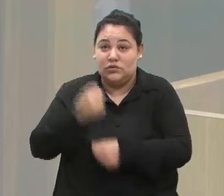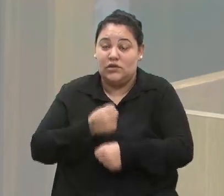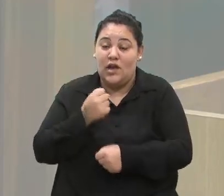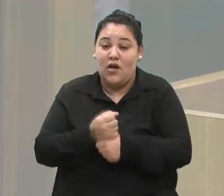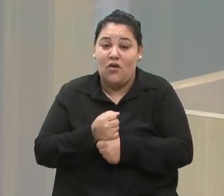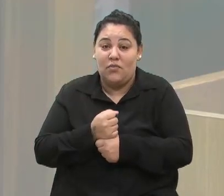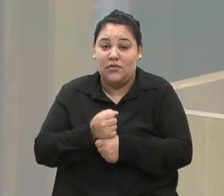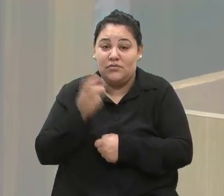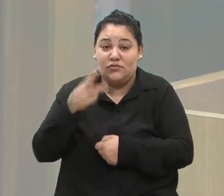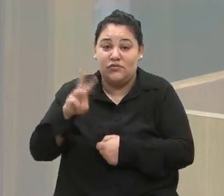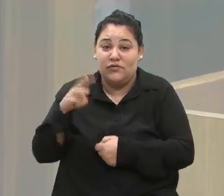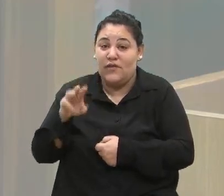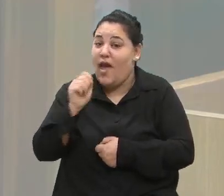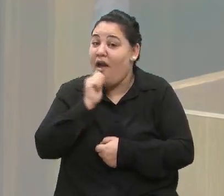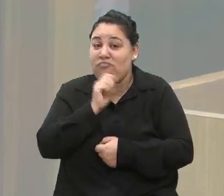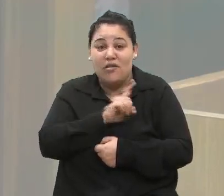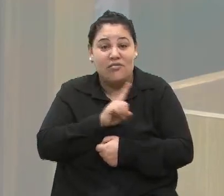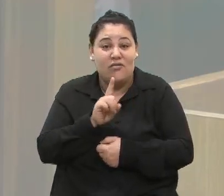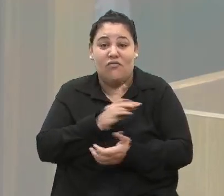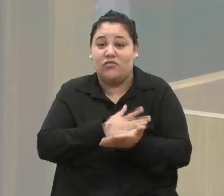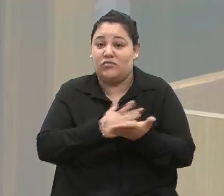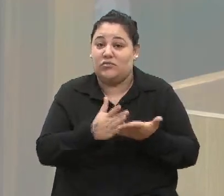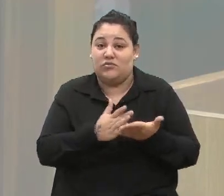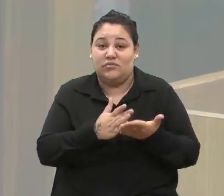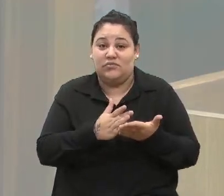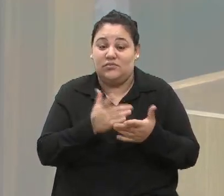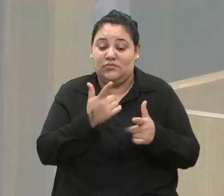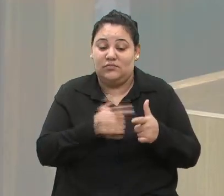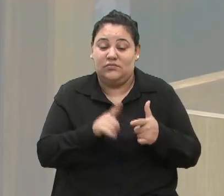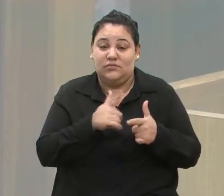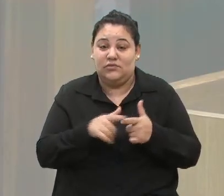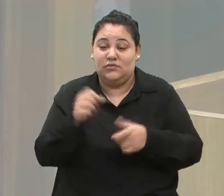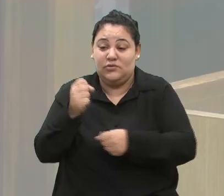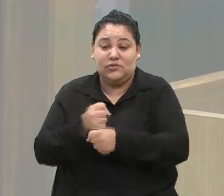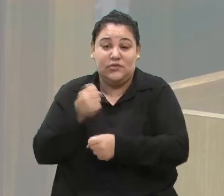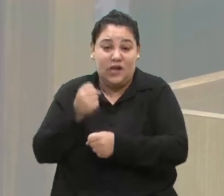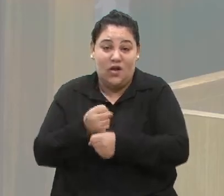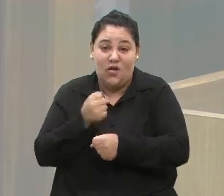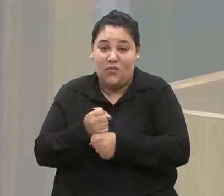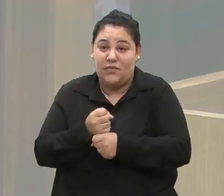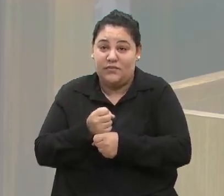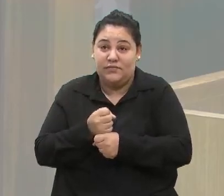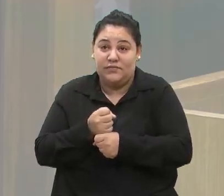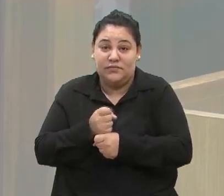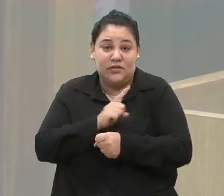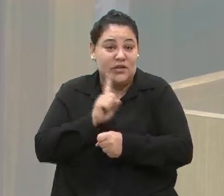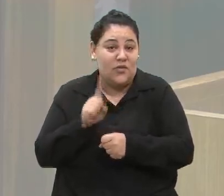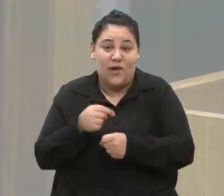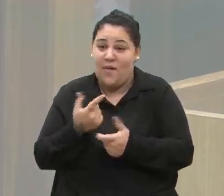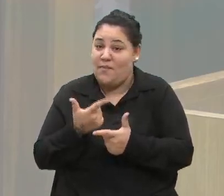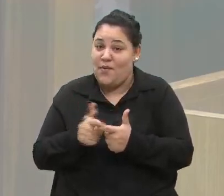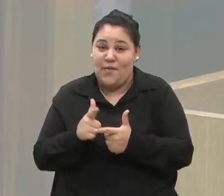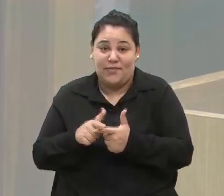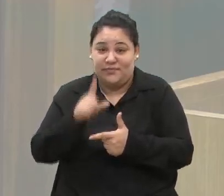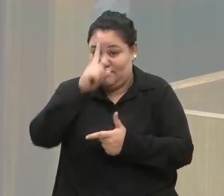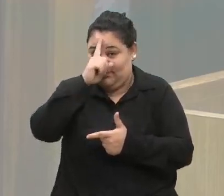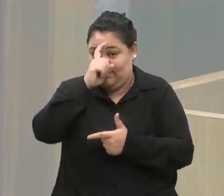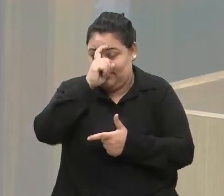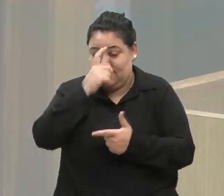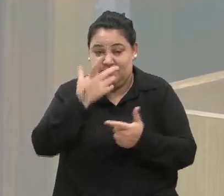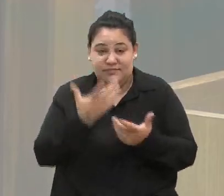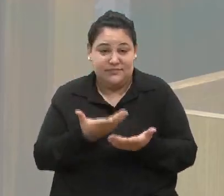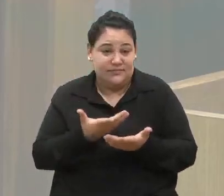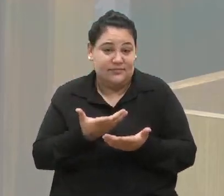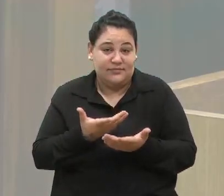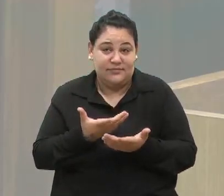começou. E o problema da obra do Virvi não ter começado, vereador Fantinel, não é problema do Virvi.